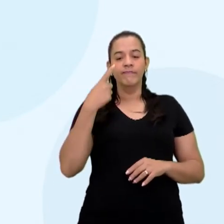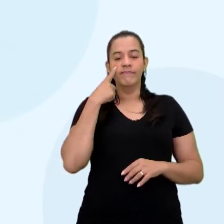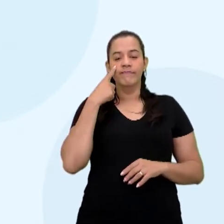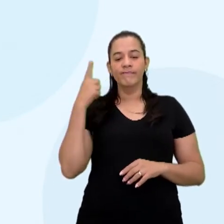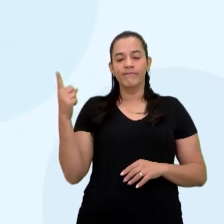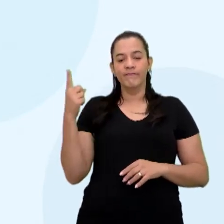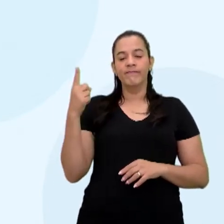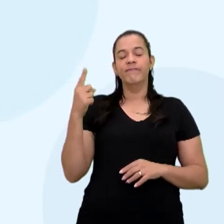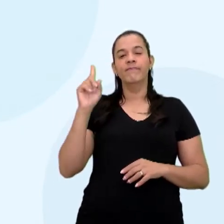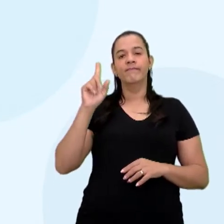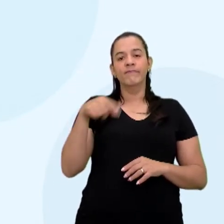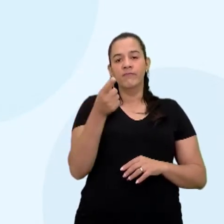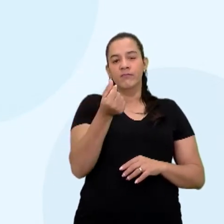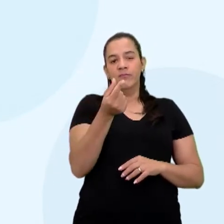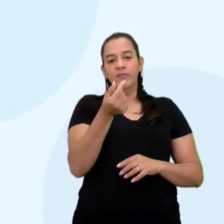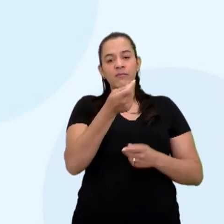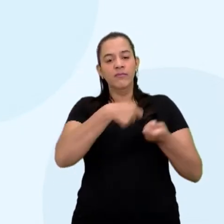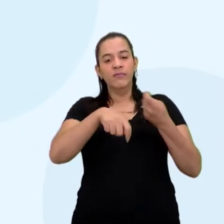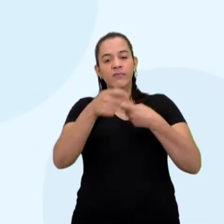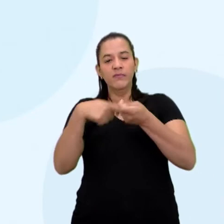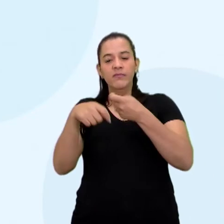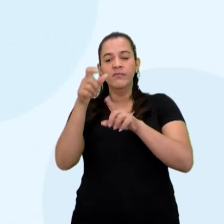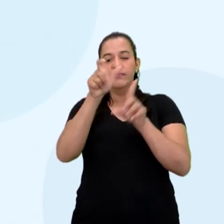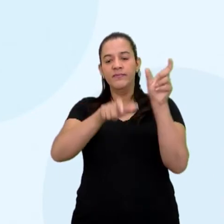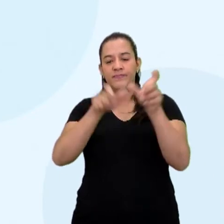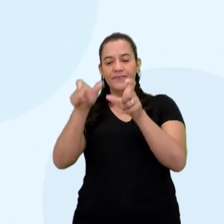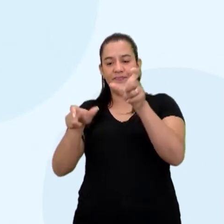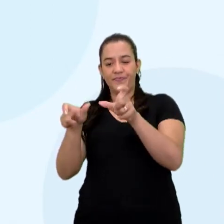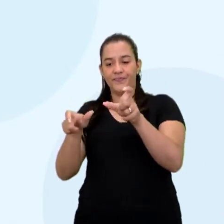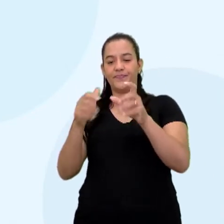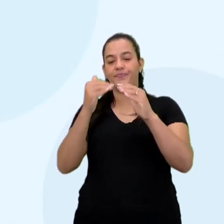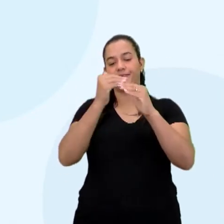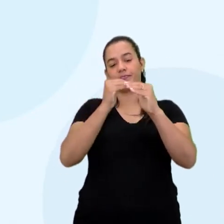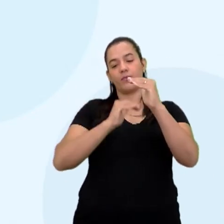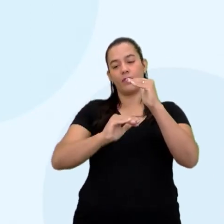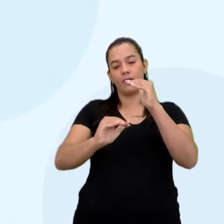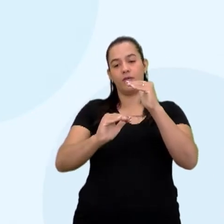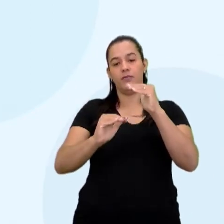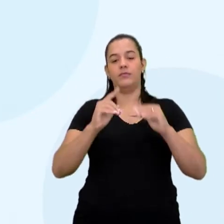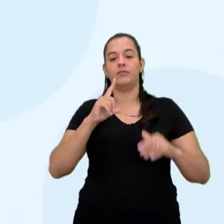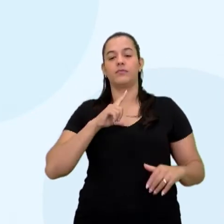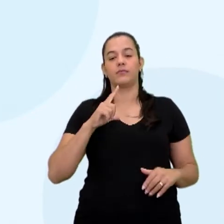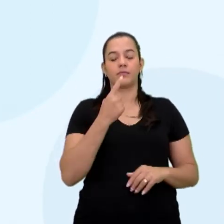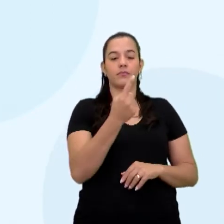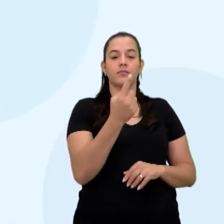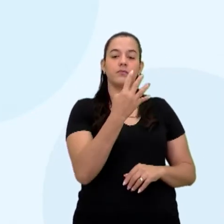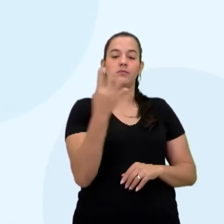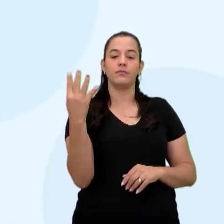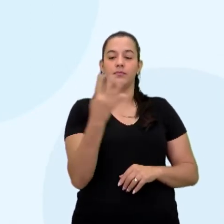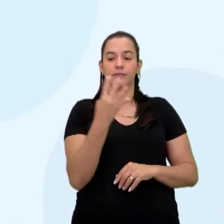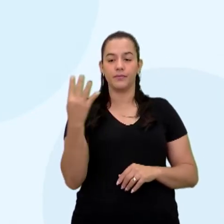152.392 é a renda per capita em 2019, teve uma queda aí de R$